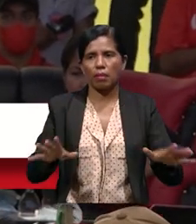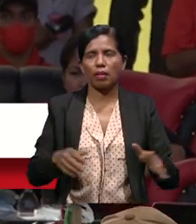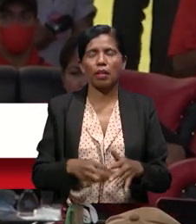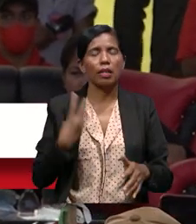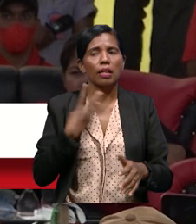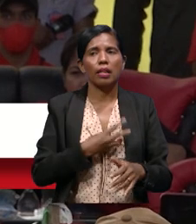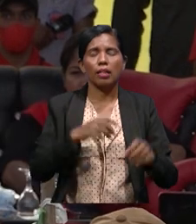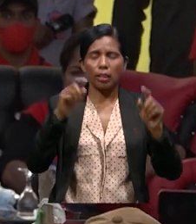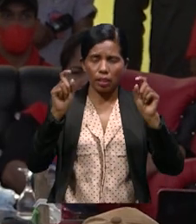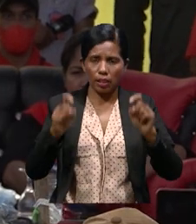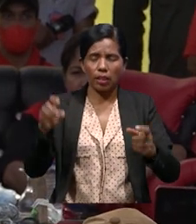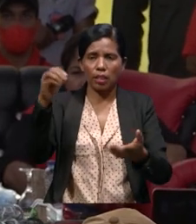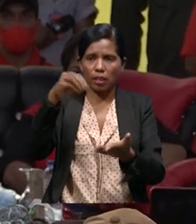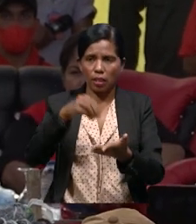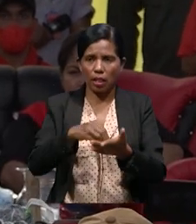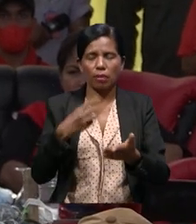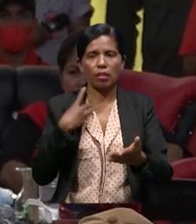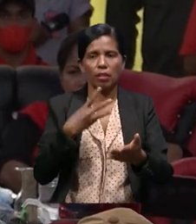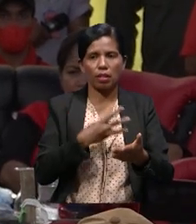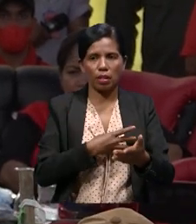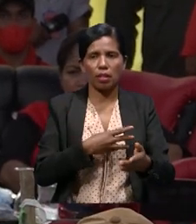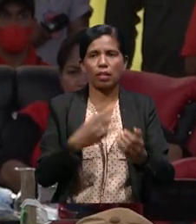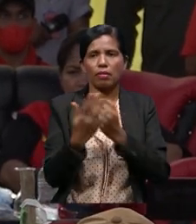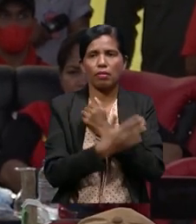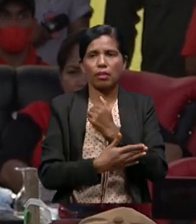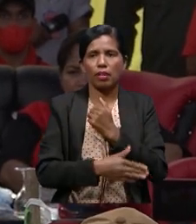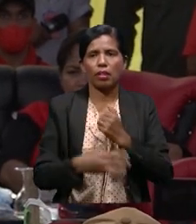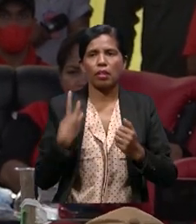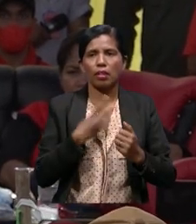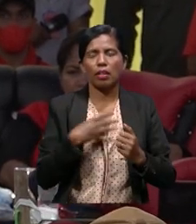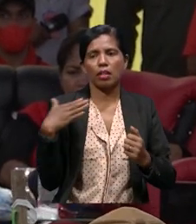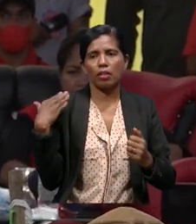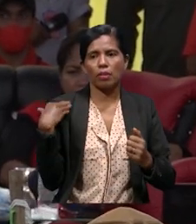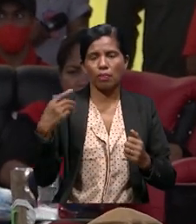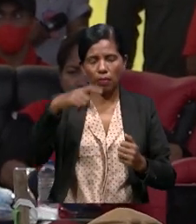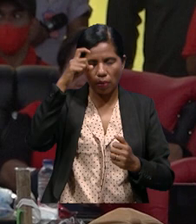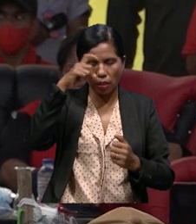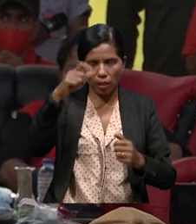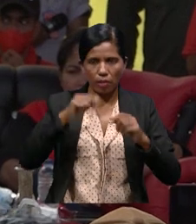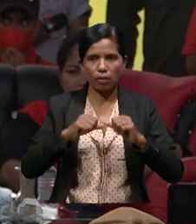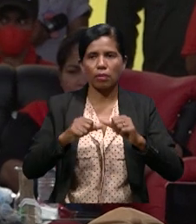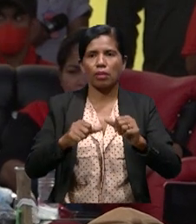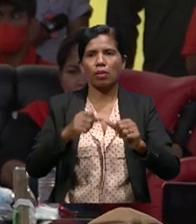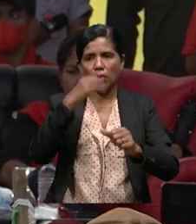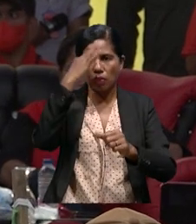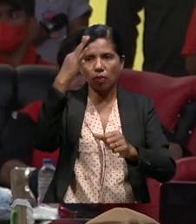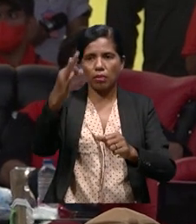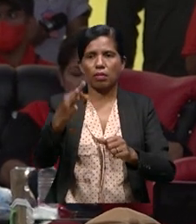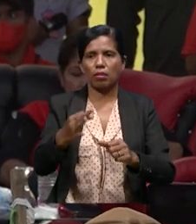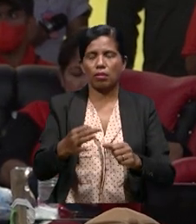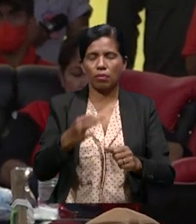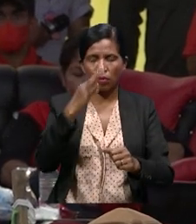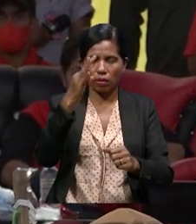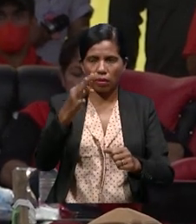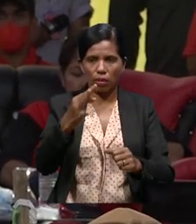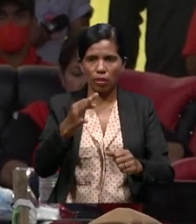teki kriya kondisois, ita nirai larang. Para itu di jovem se ver sai matenek ba bebe, e aba bairo ba si sai ba liur, sai